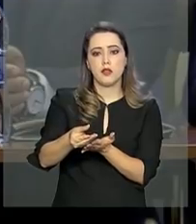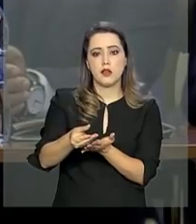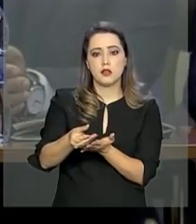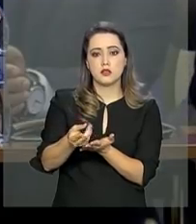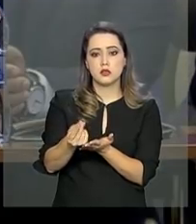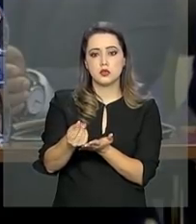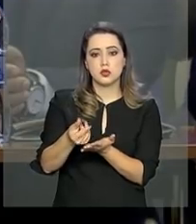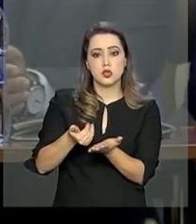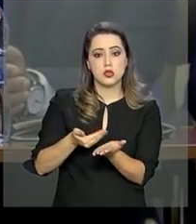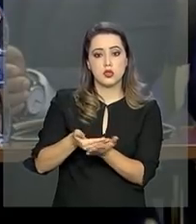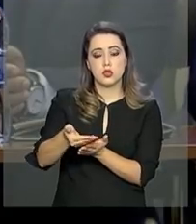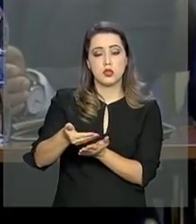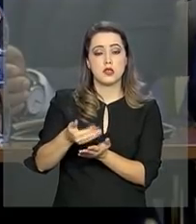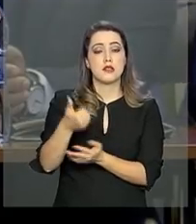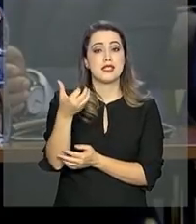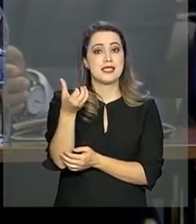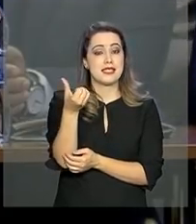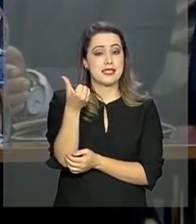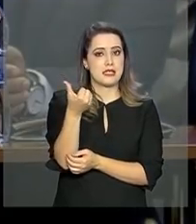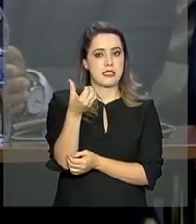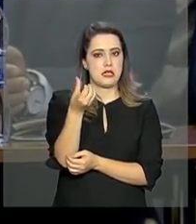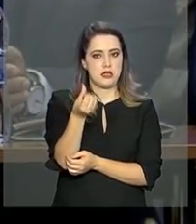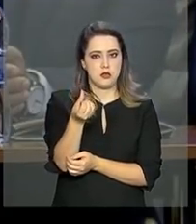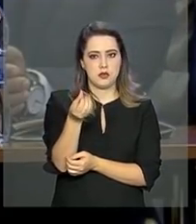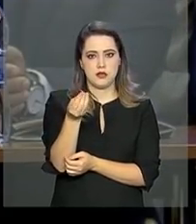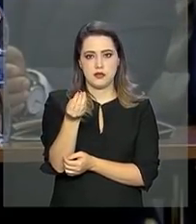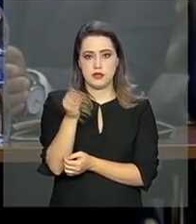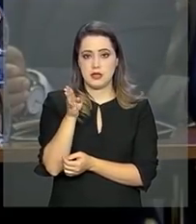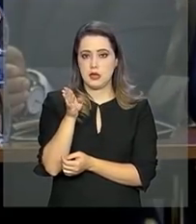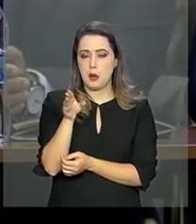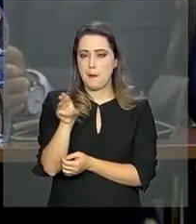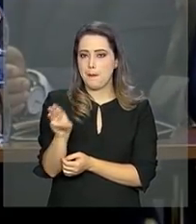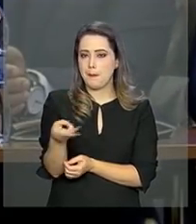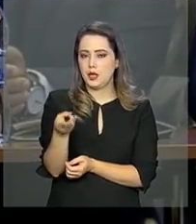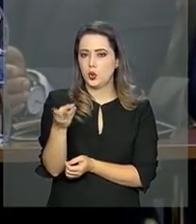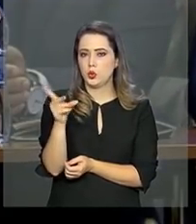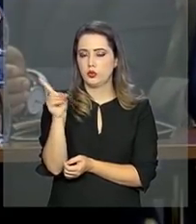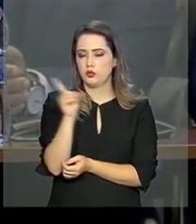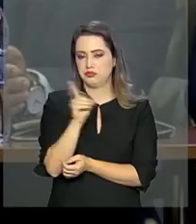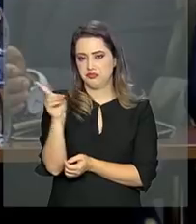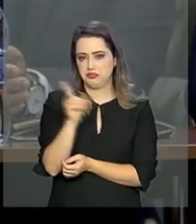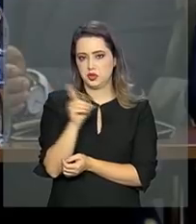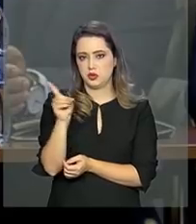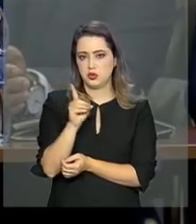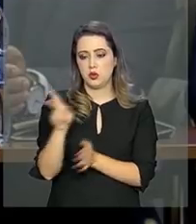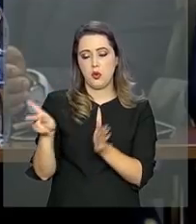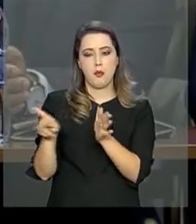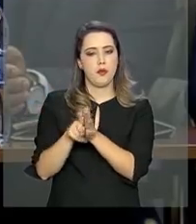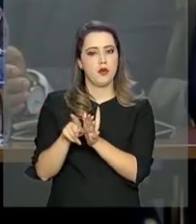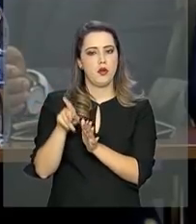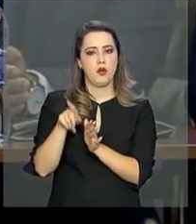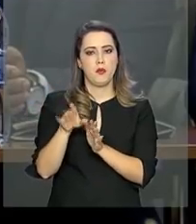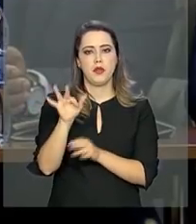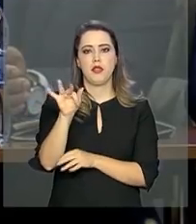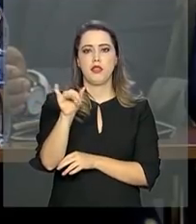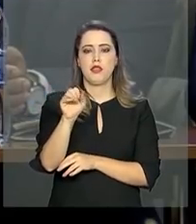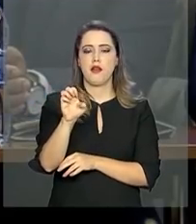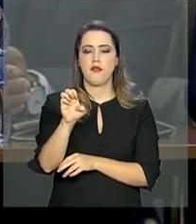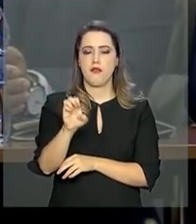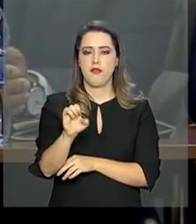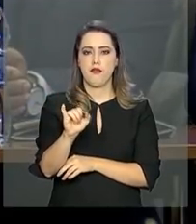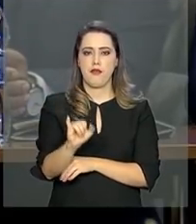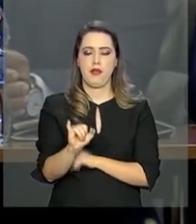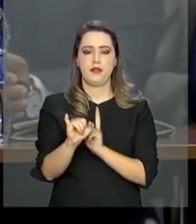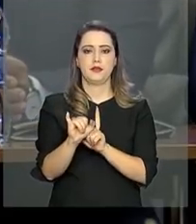160 milhões de dólares de recursos próprios ou diretamente captados pela fao para aplicação